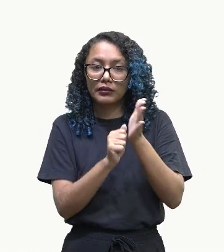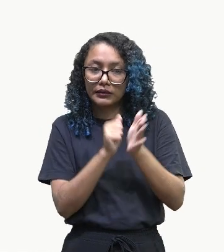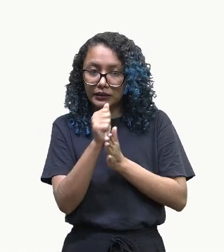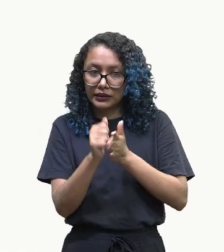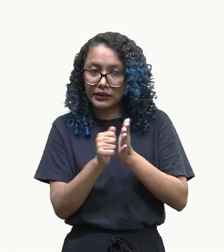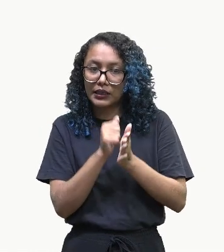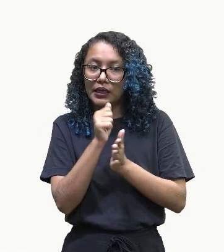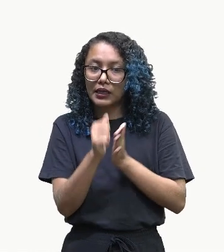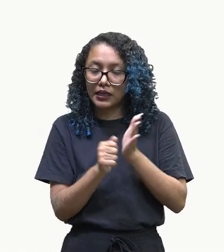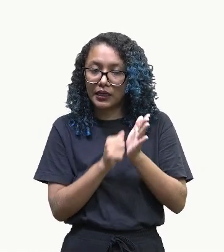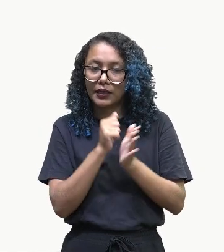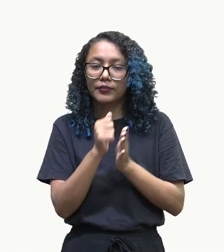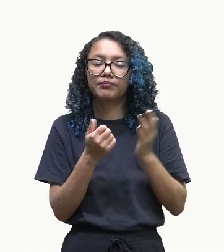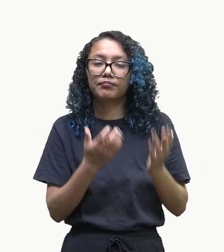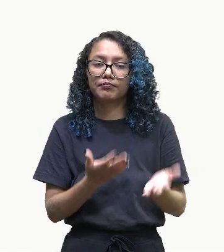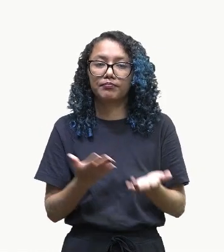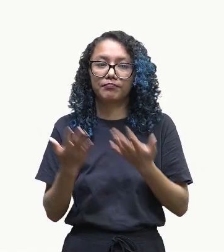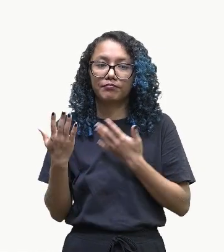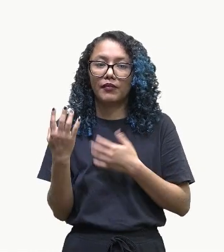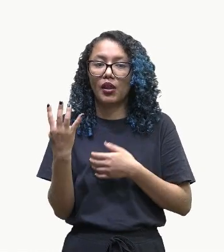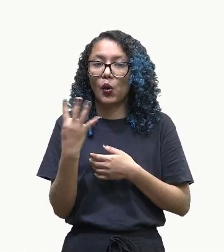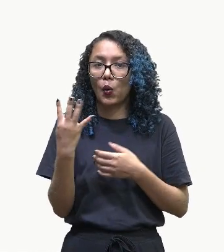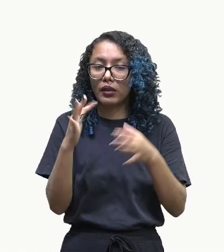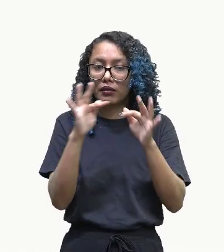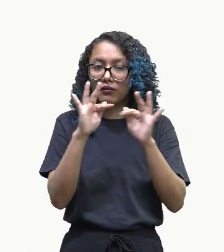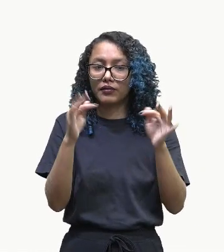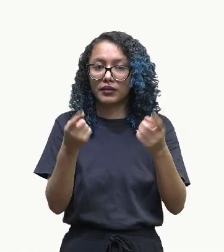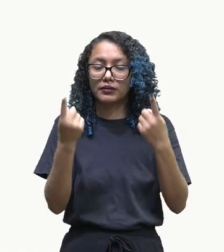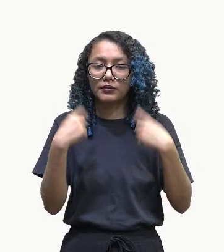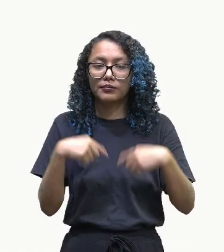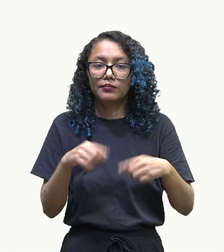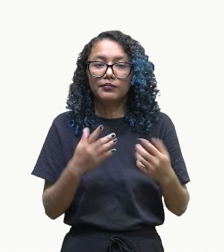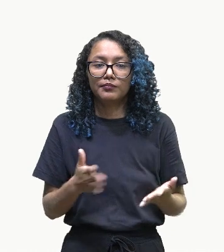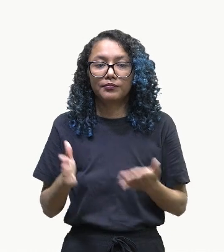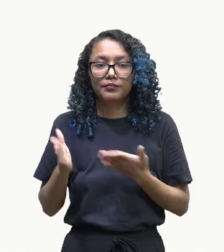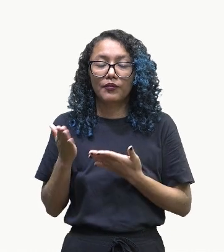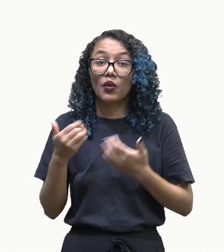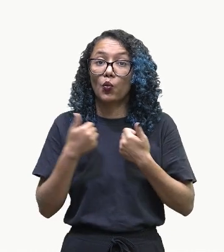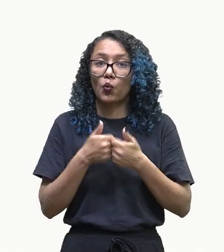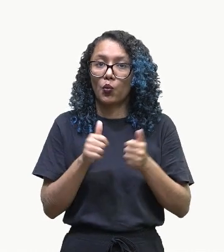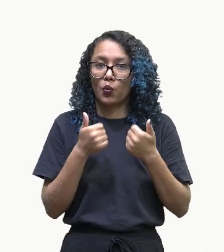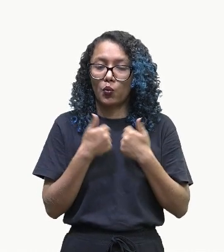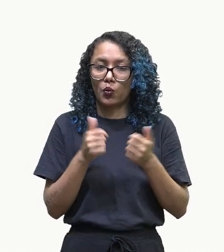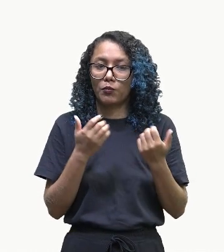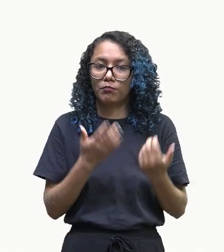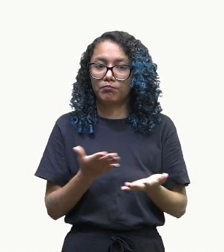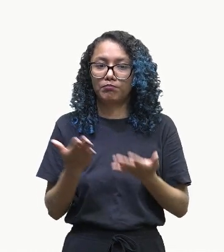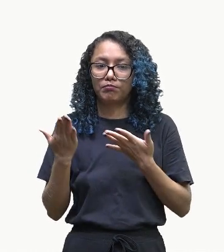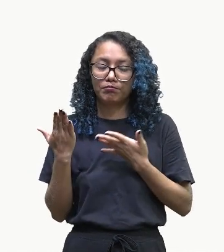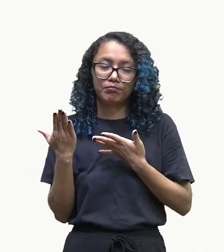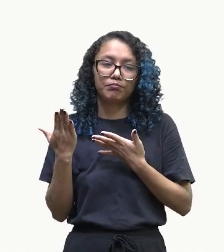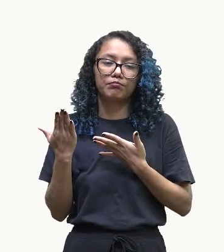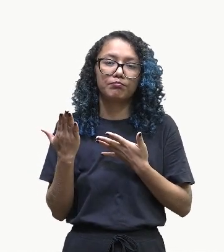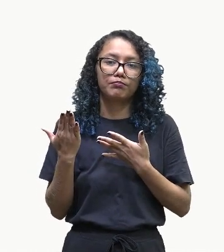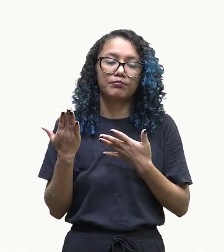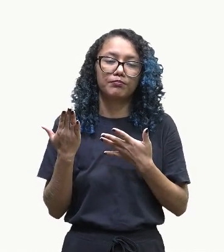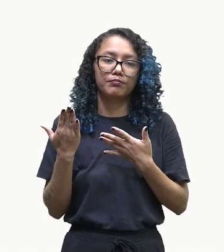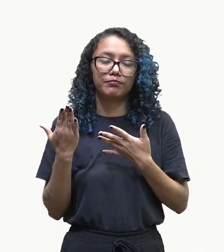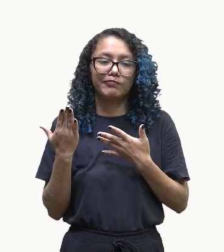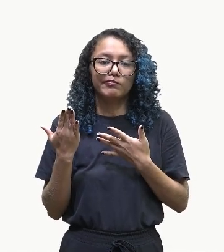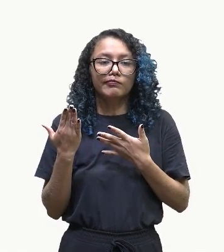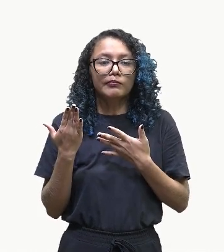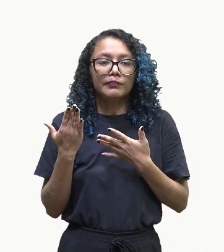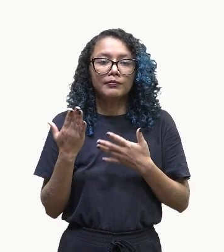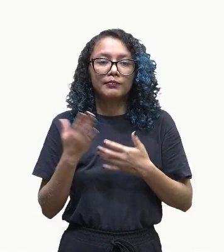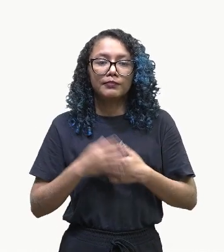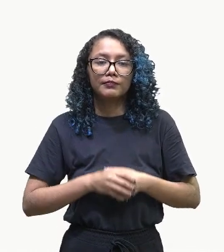a la estación a la hora prevista y el autobús que va a la escuela passa muito